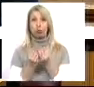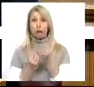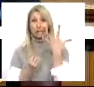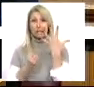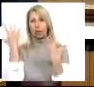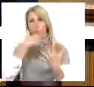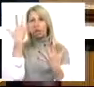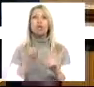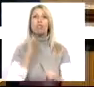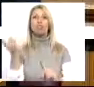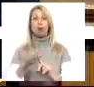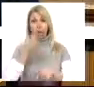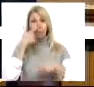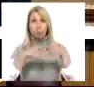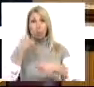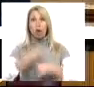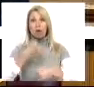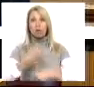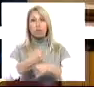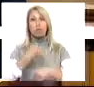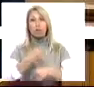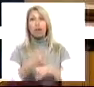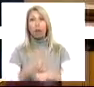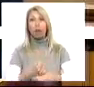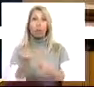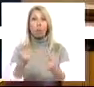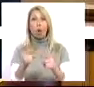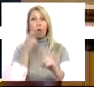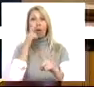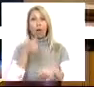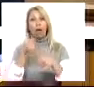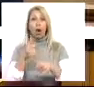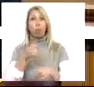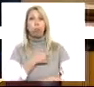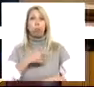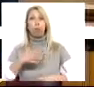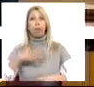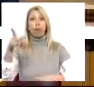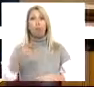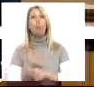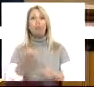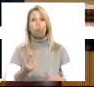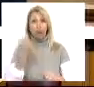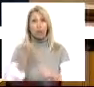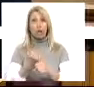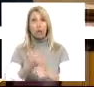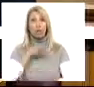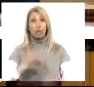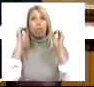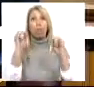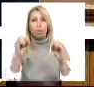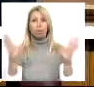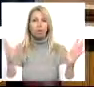que trabalham acabam por trabalhar apenas para a entidade patronal. Trabalham de graça. E isto é, de facto, de uma